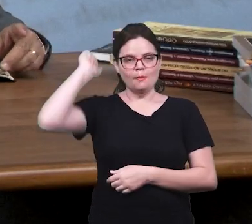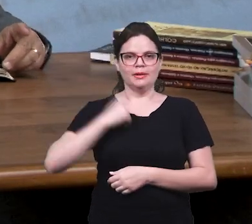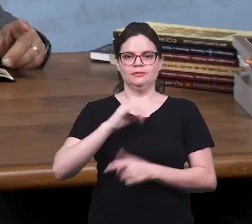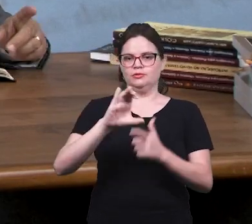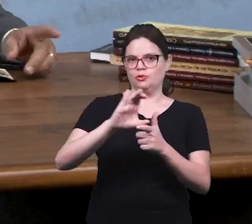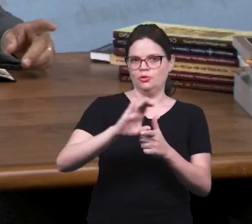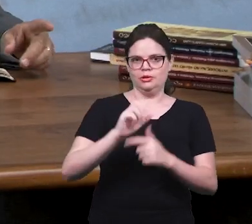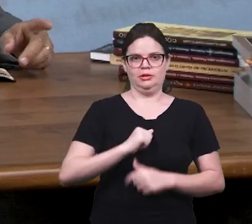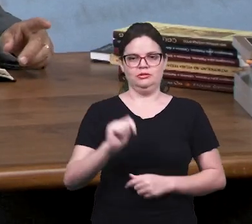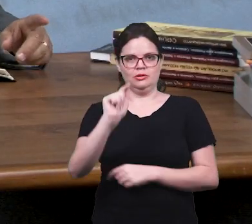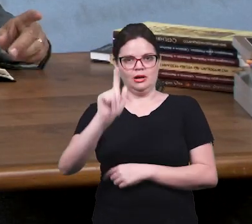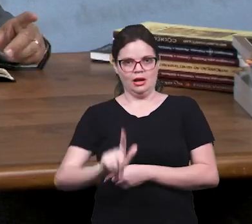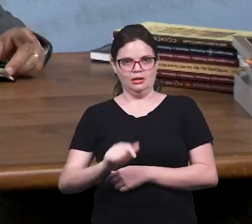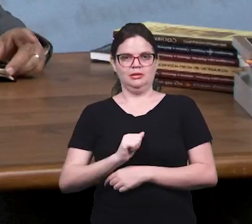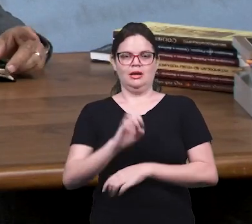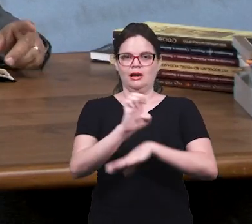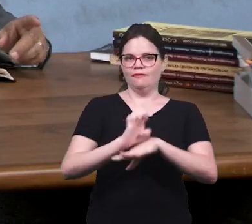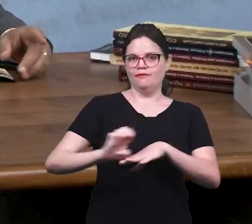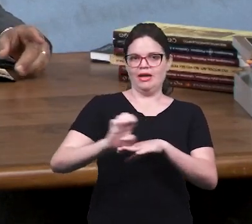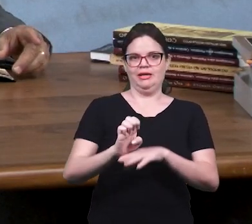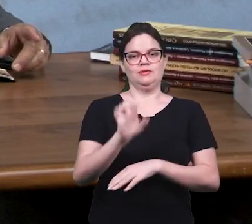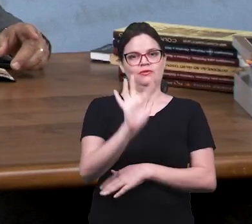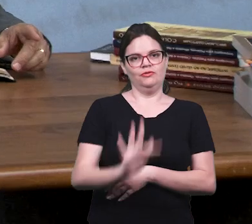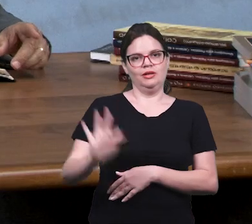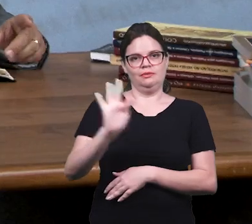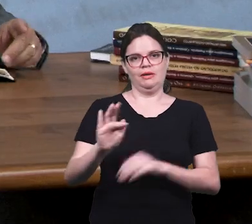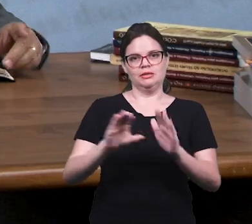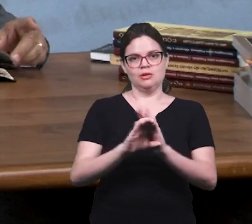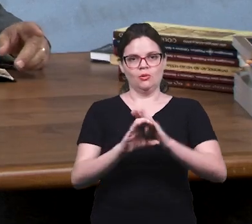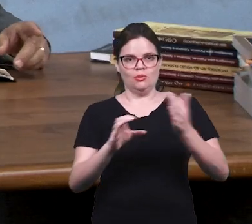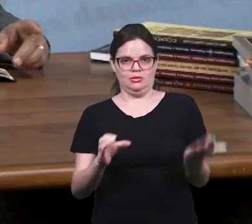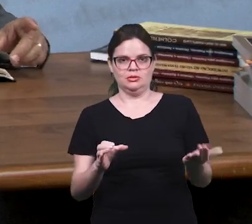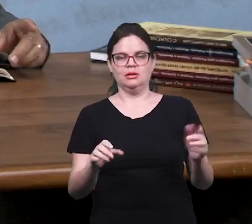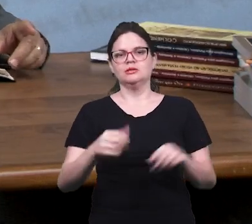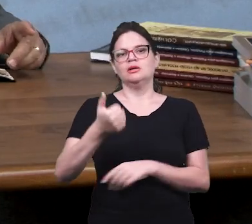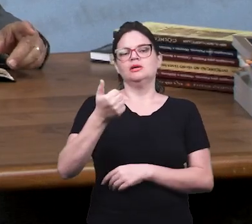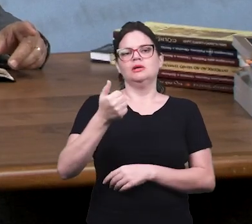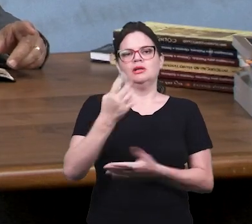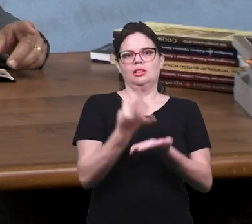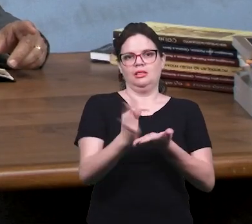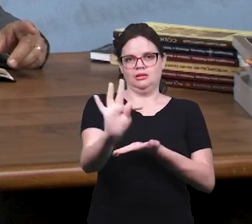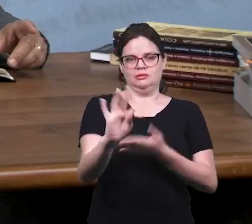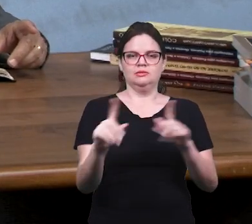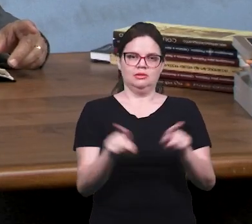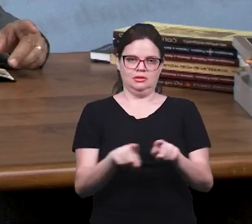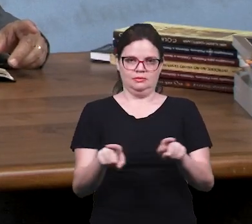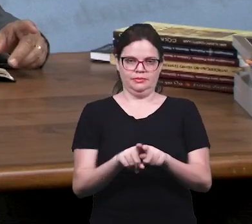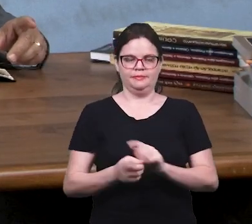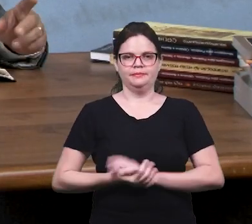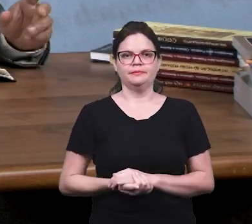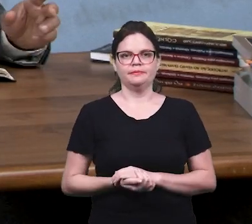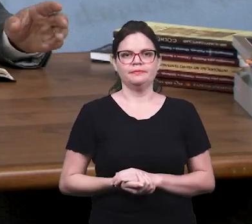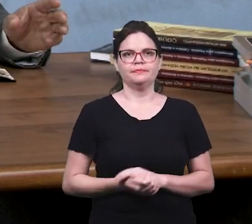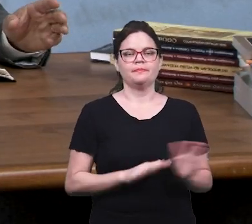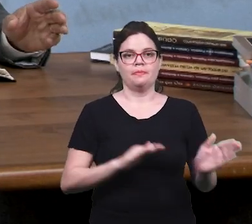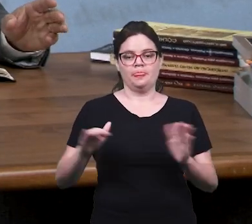Gálatas, Efésios, Filipenses, Colossenses e 1 e 2 Tessalonicenses.